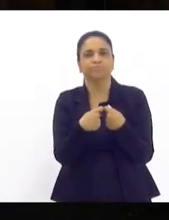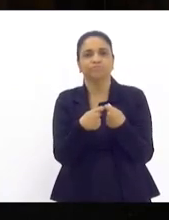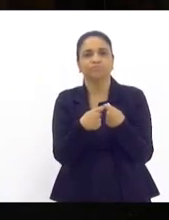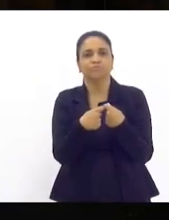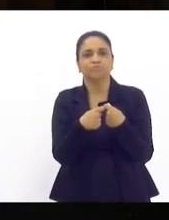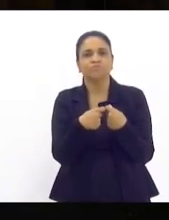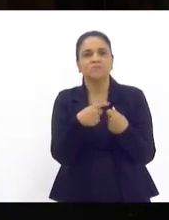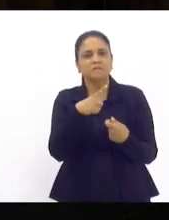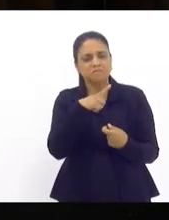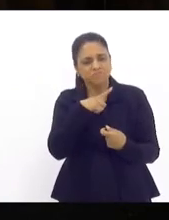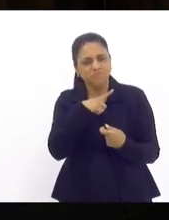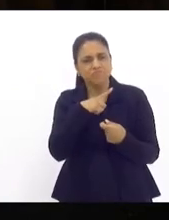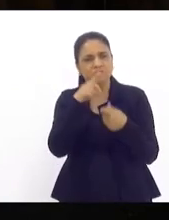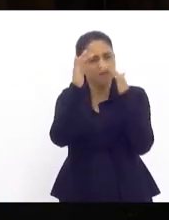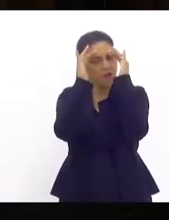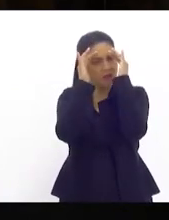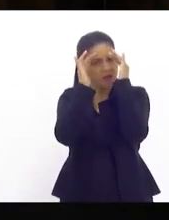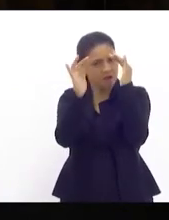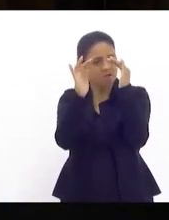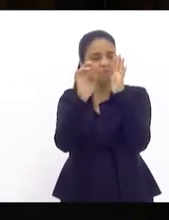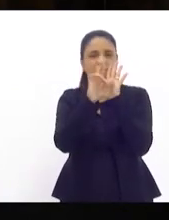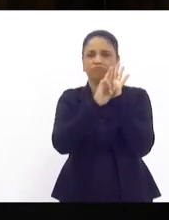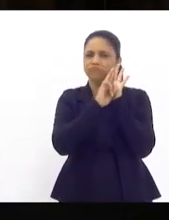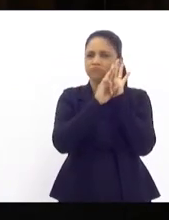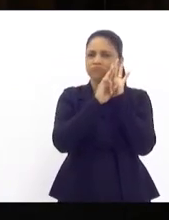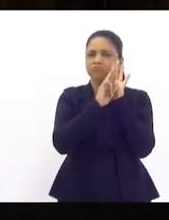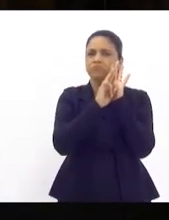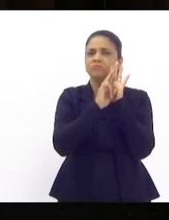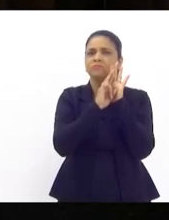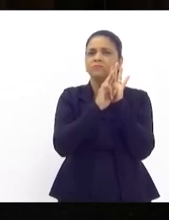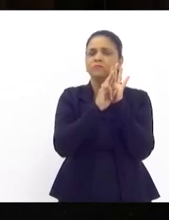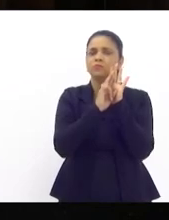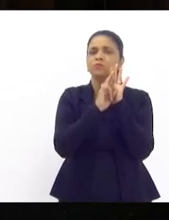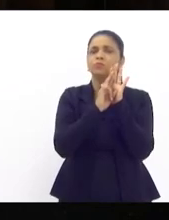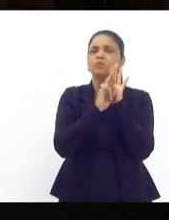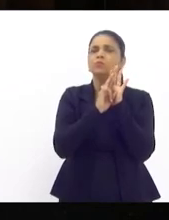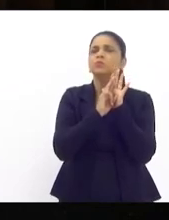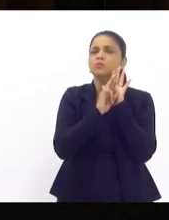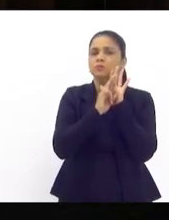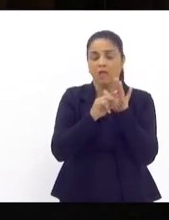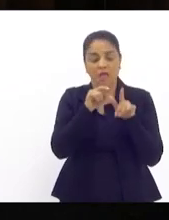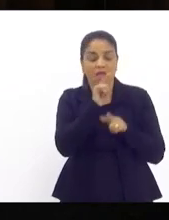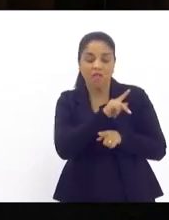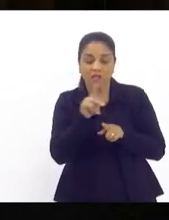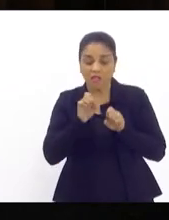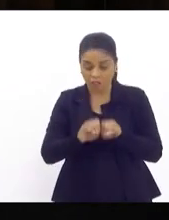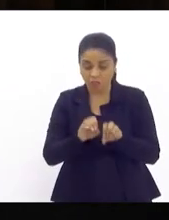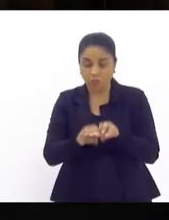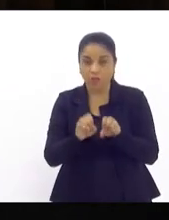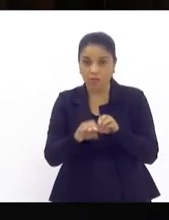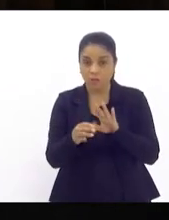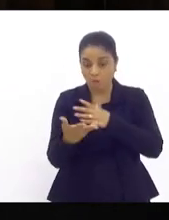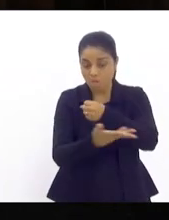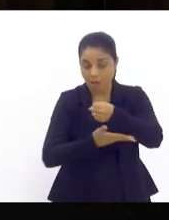têm a responsabilidade com a educação básica do nosso país. Quero